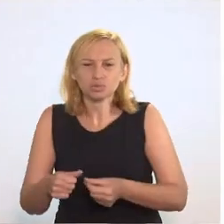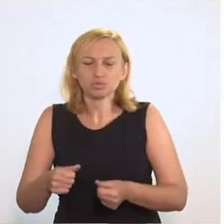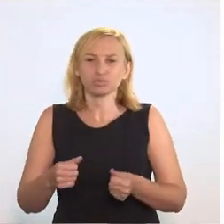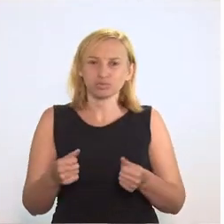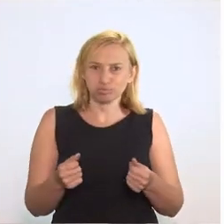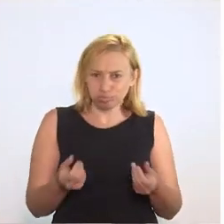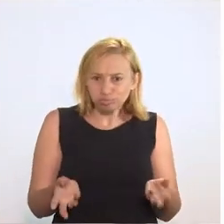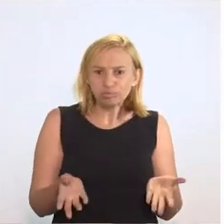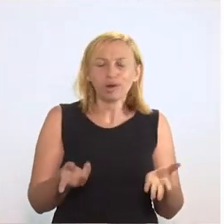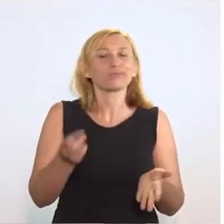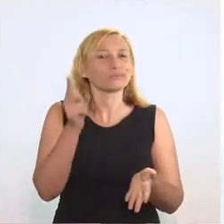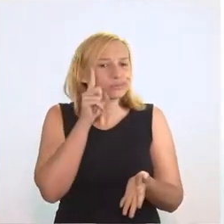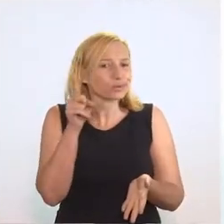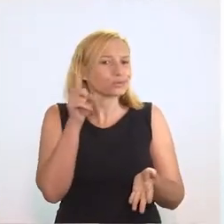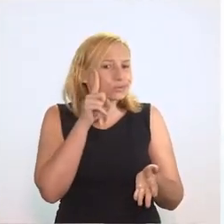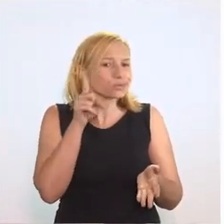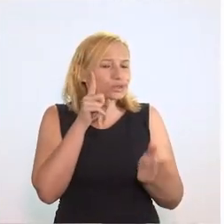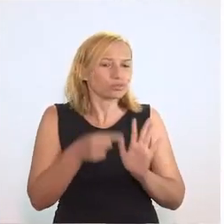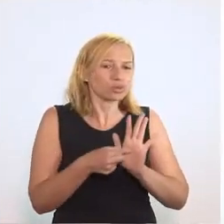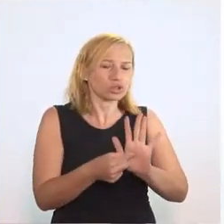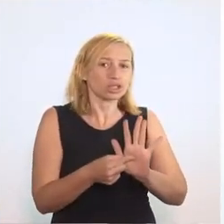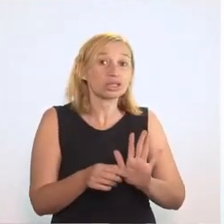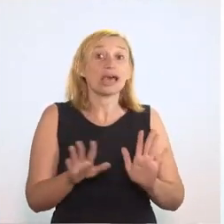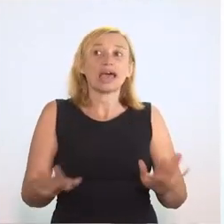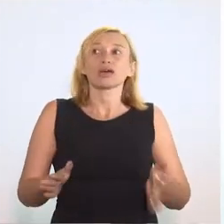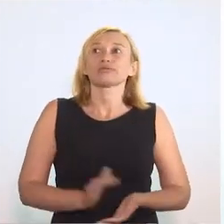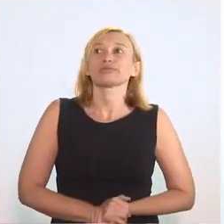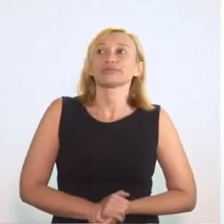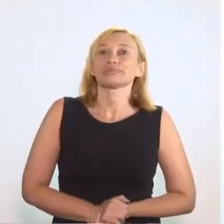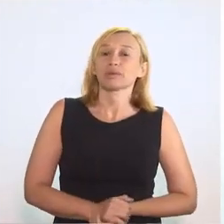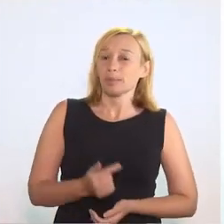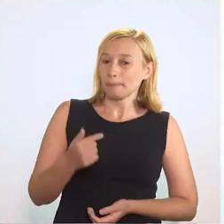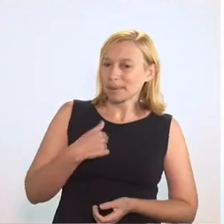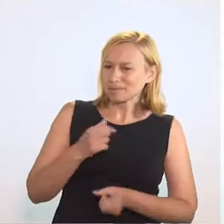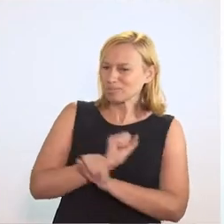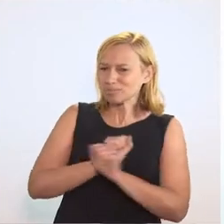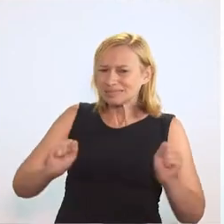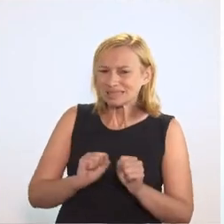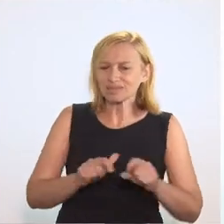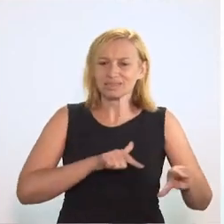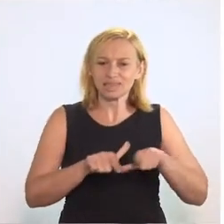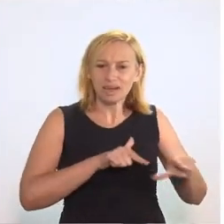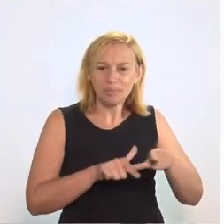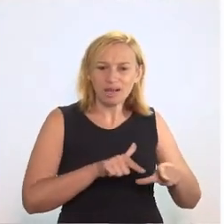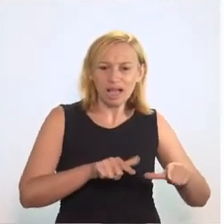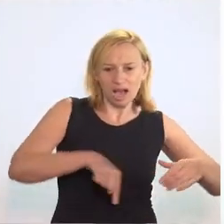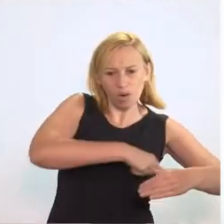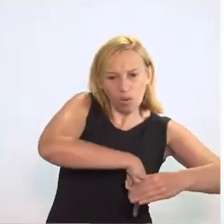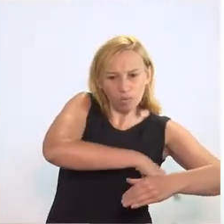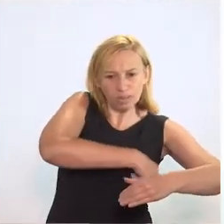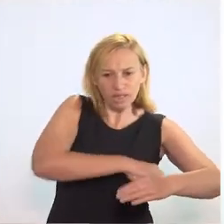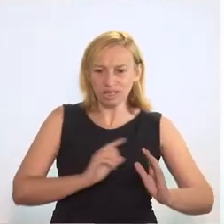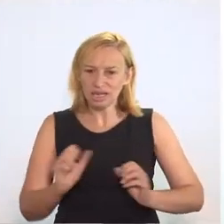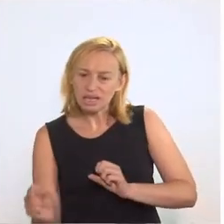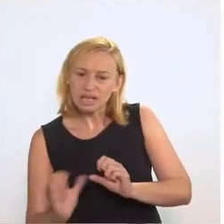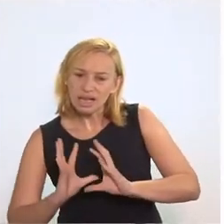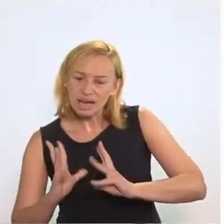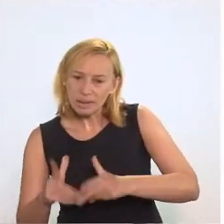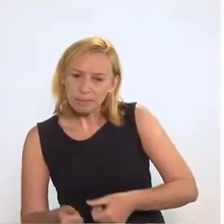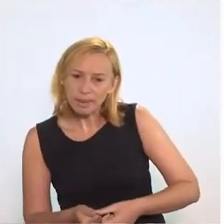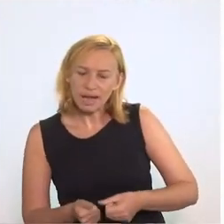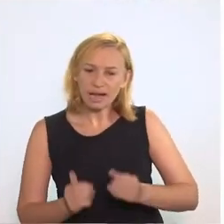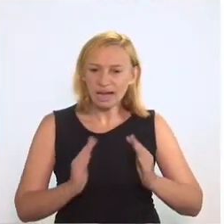estão impregnadas e constantemente expostas. E aí eu fico naquela, pô, para mim é impossível trabalhar, fazer o almoço, limpar